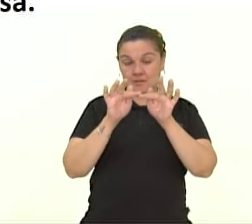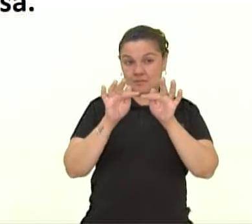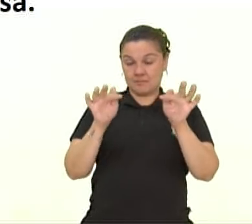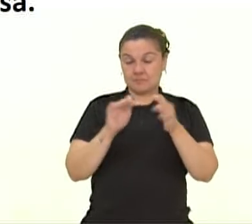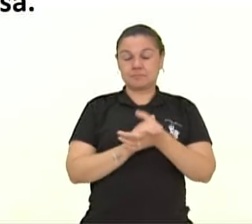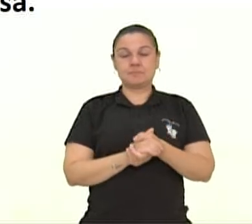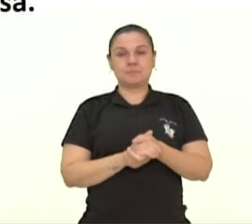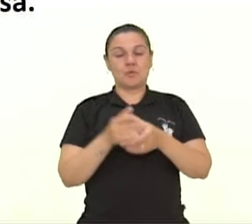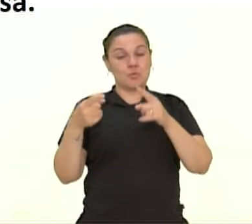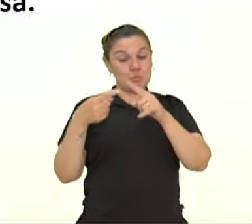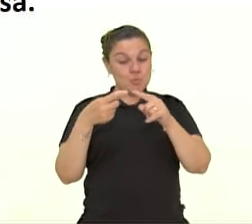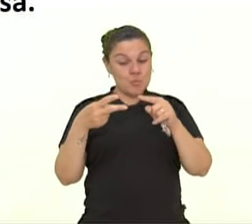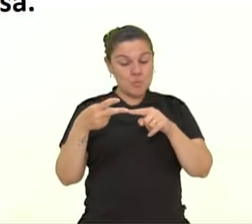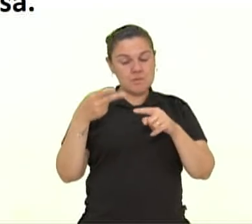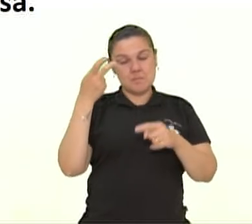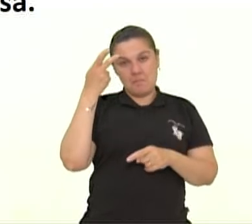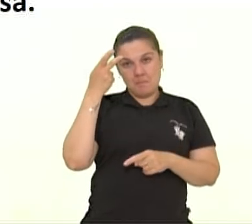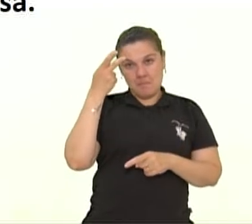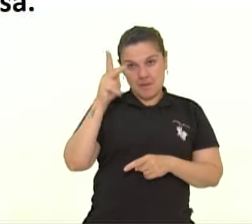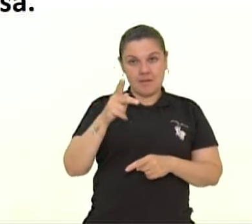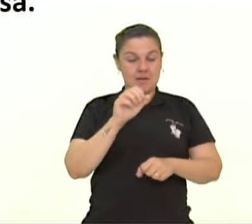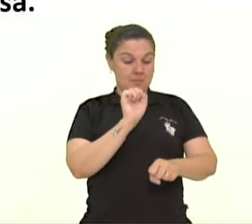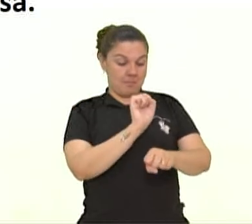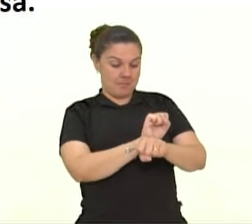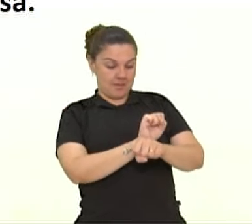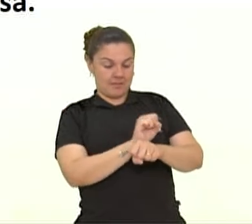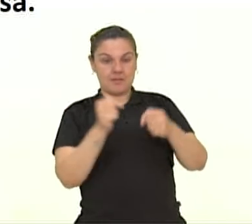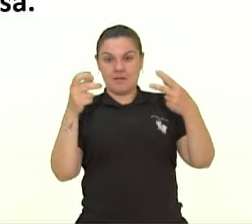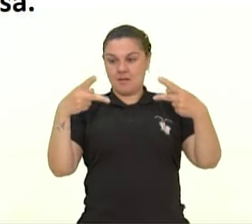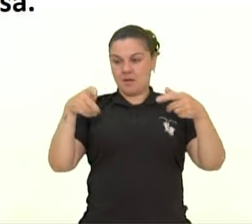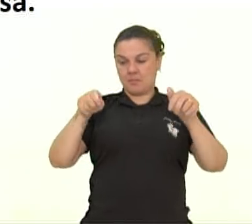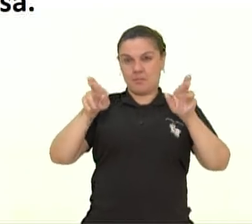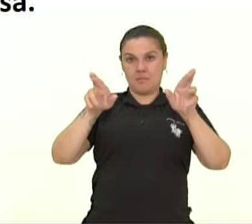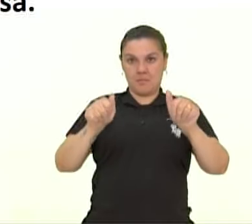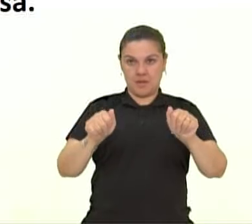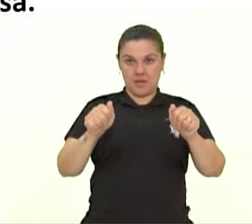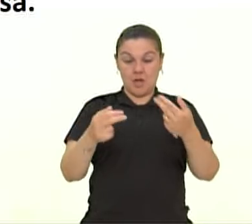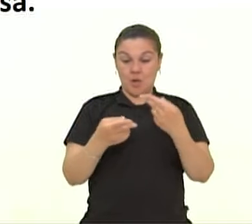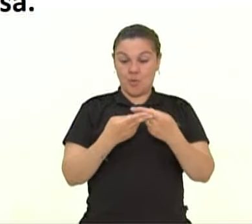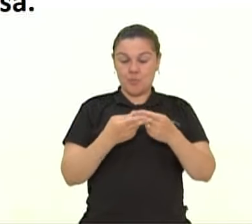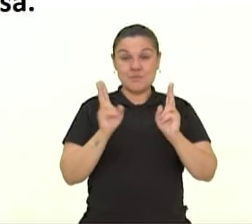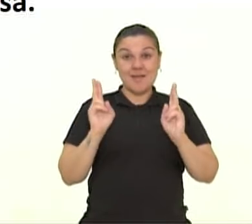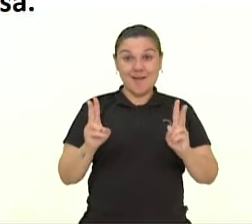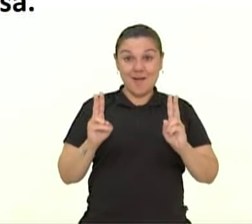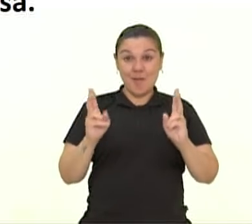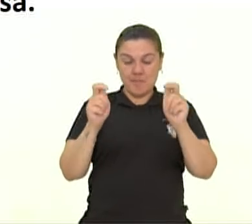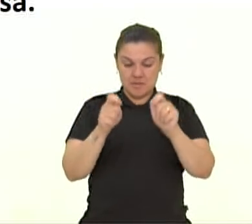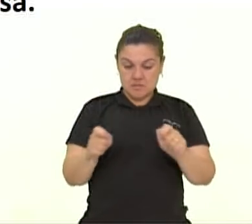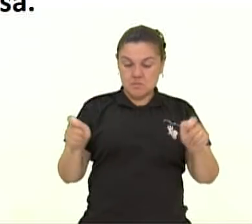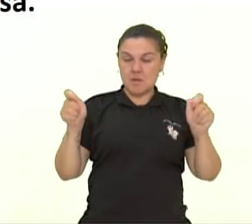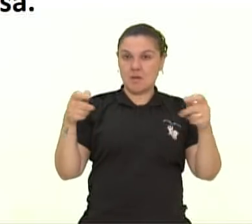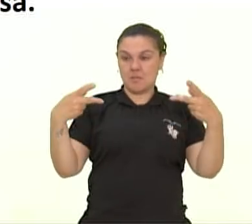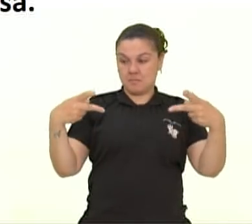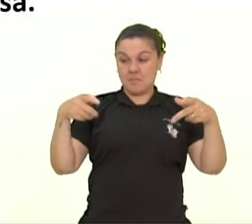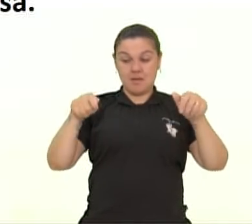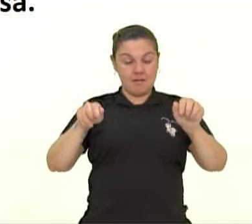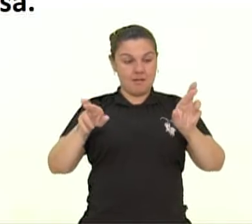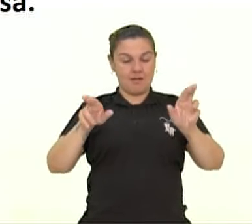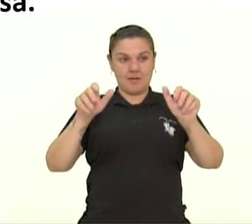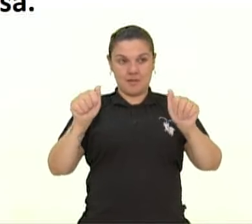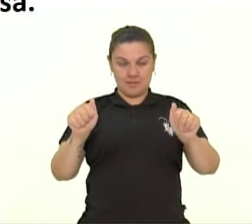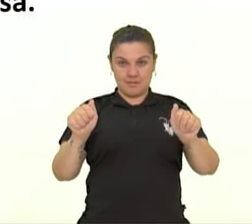que aparece 2 vezes a palavra para. Nas 2 vezes que aparece, utiliza-se a mesma grafia, são as letras P, A, R,